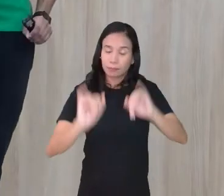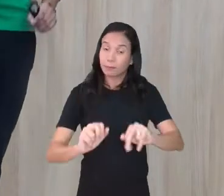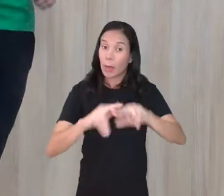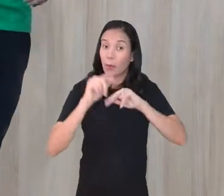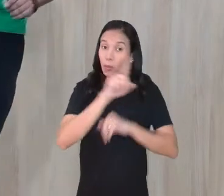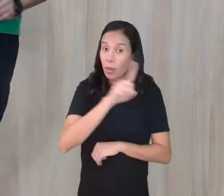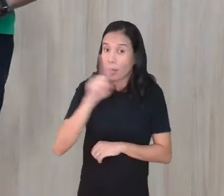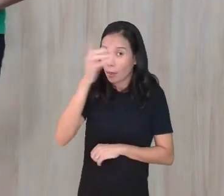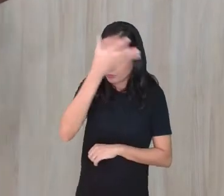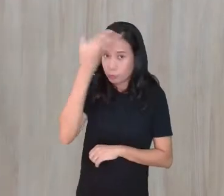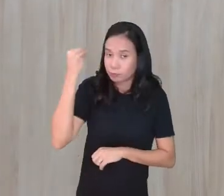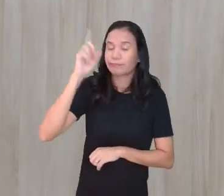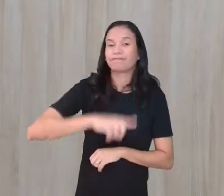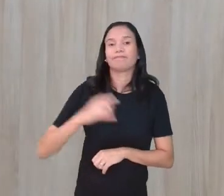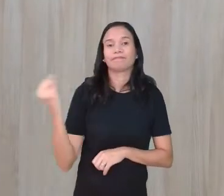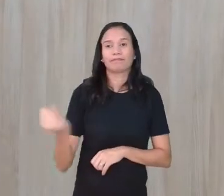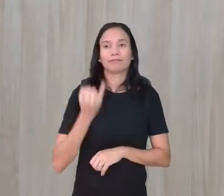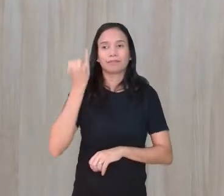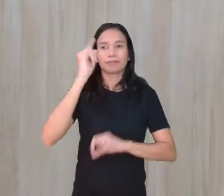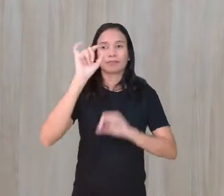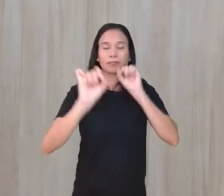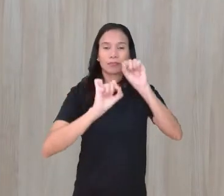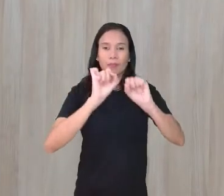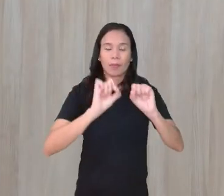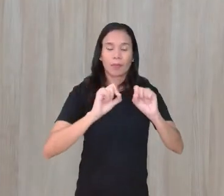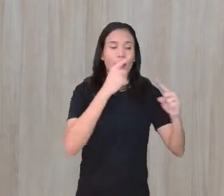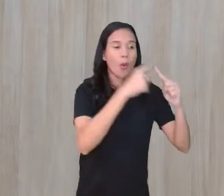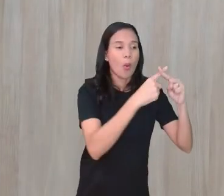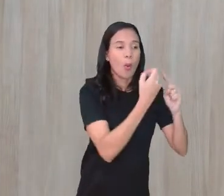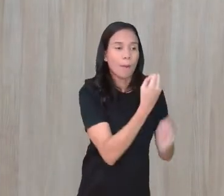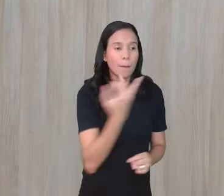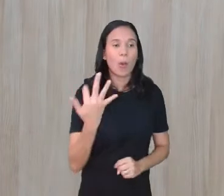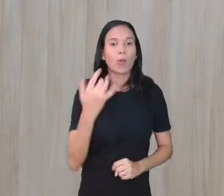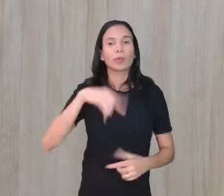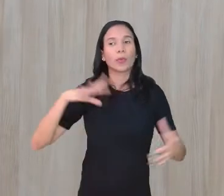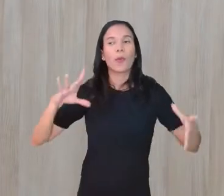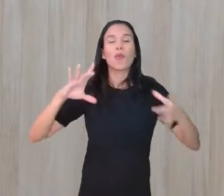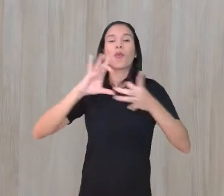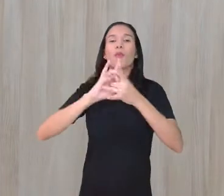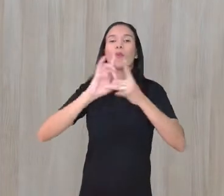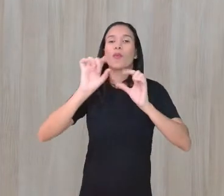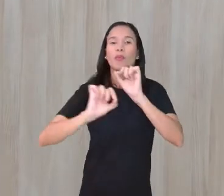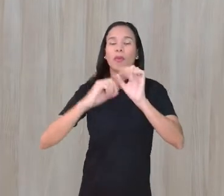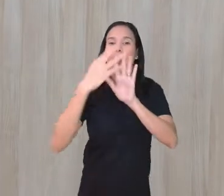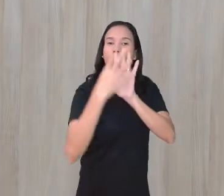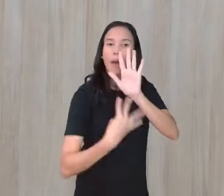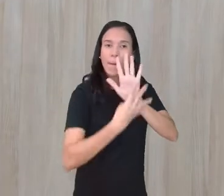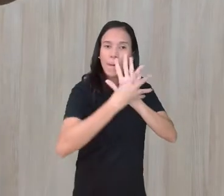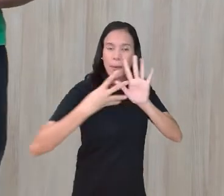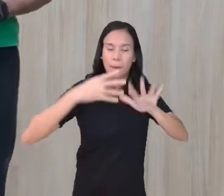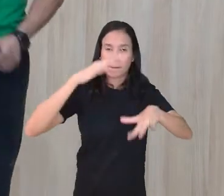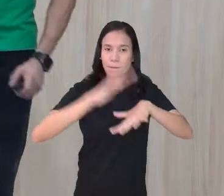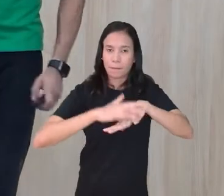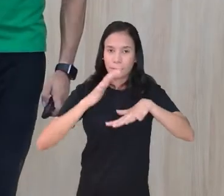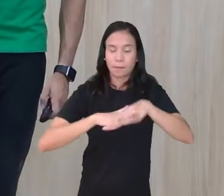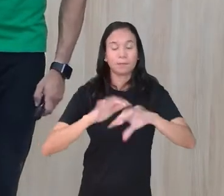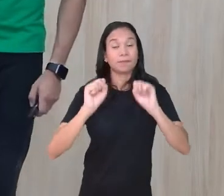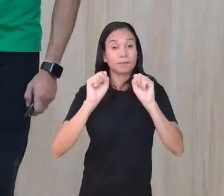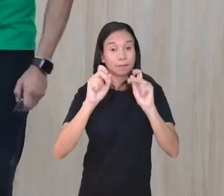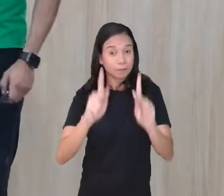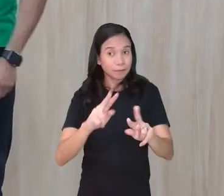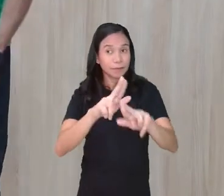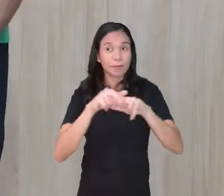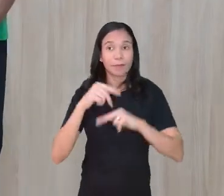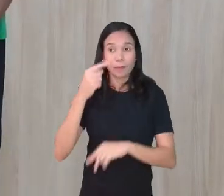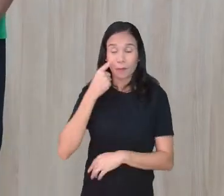se esqueça dessa observação. Os múltiplos estão associados à tabuada, certo? E aí,